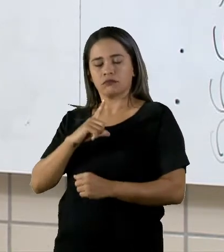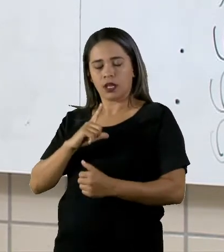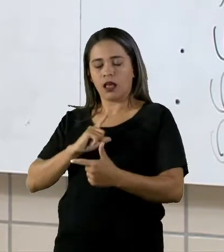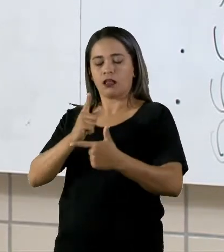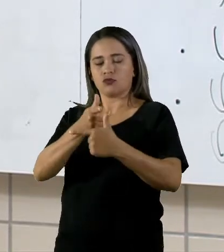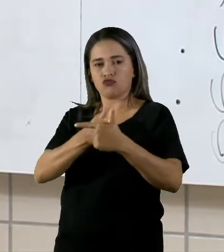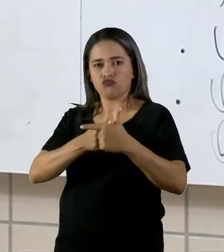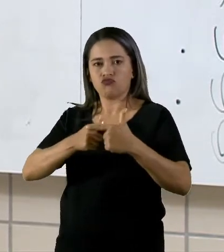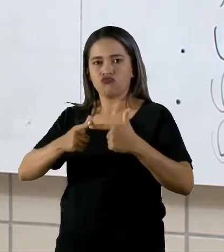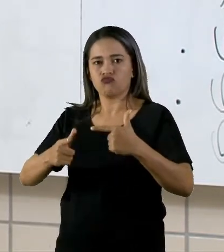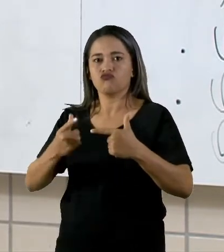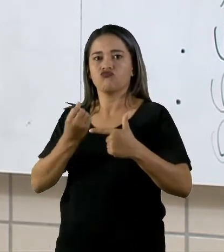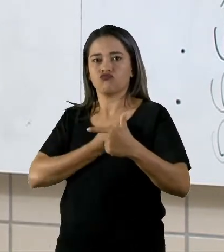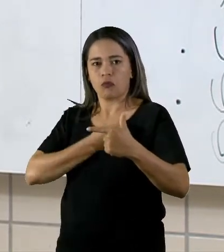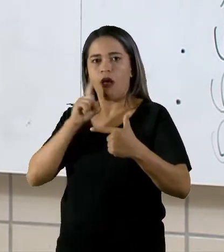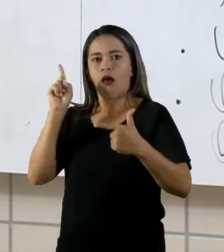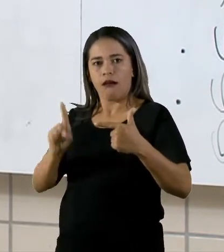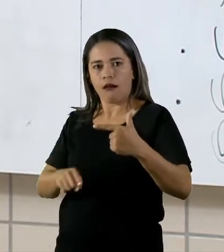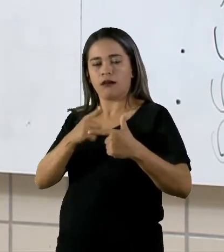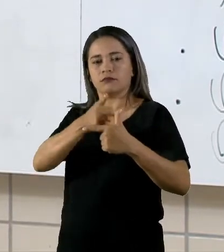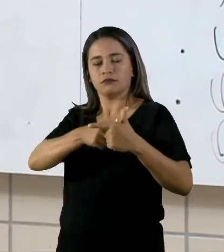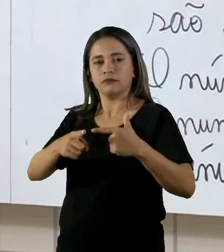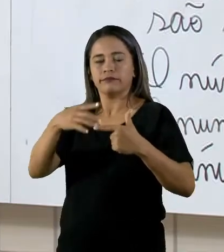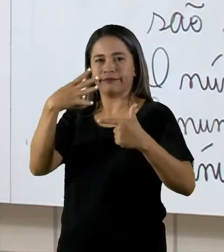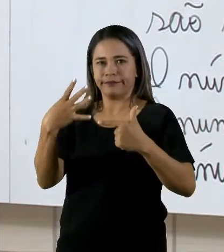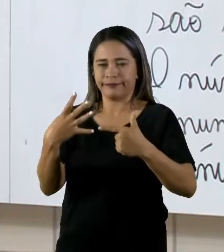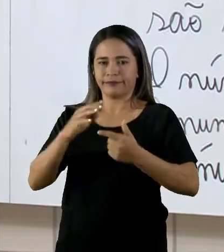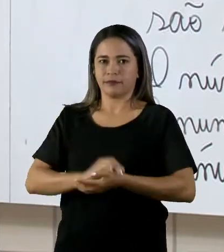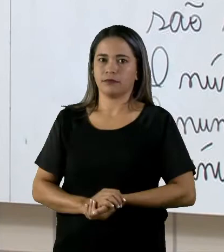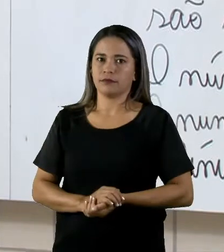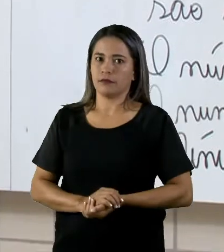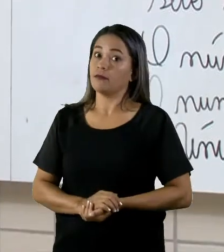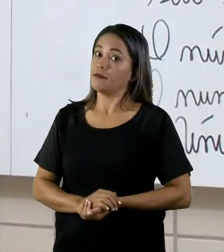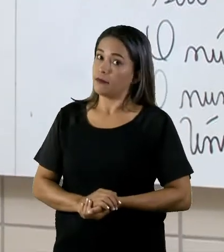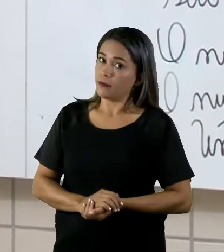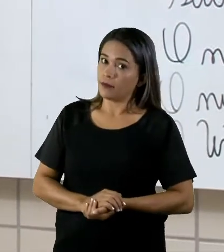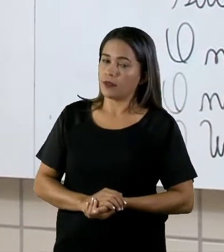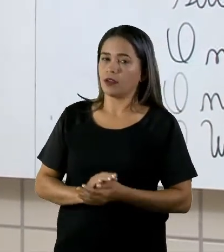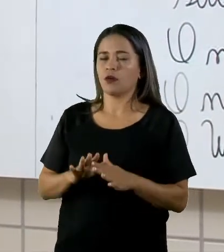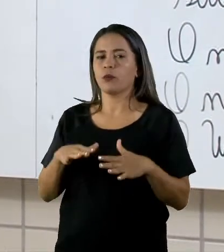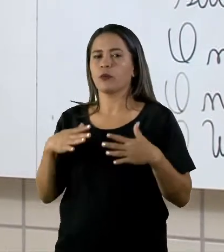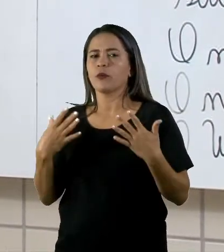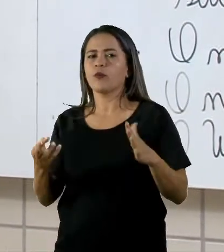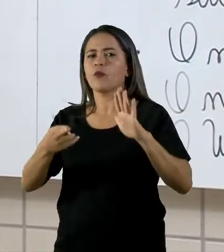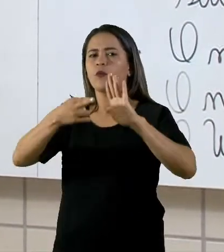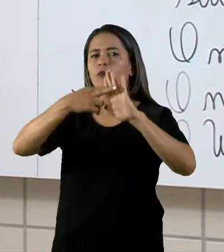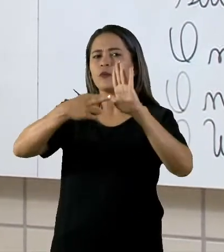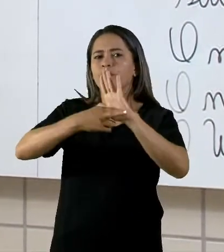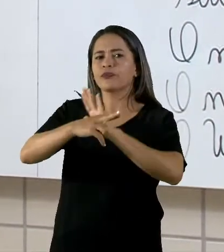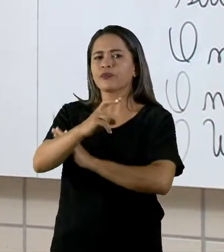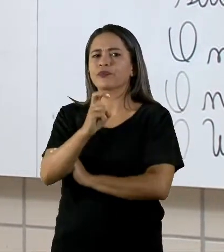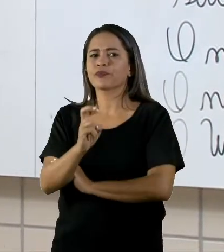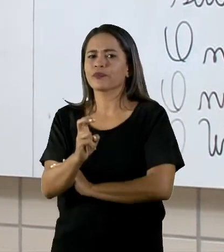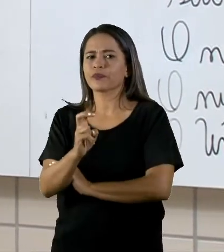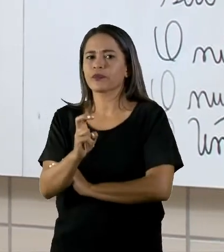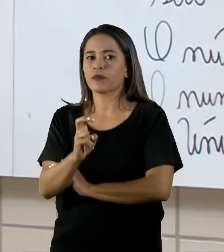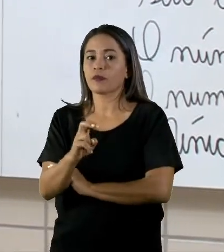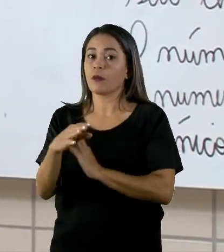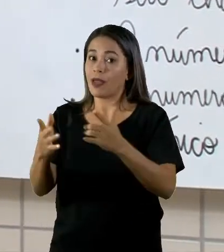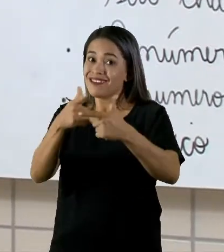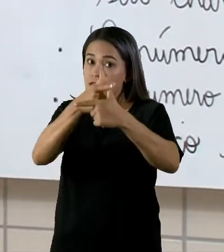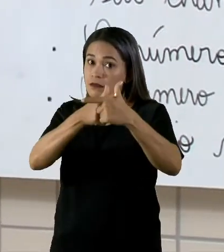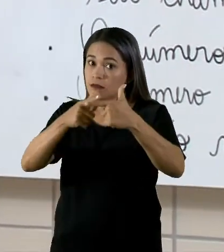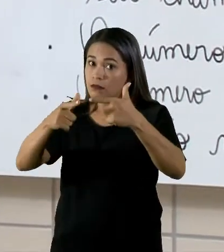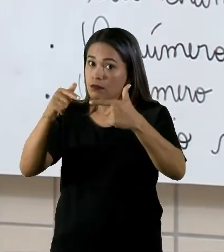ele é divisível por 4. Turma, qual é a regra do 5? Para ser divisível